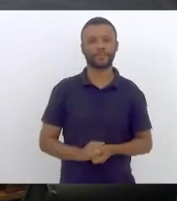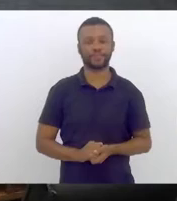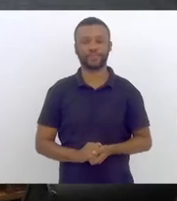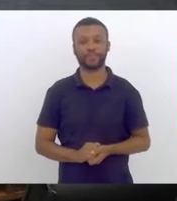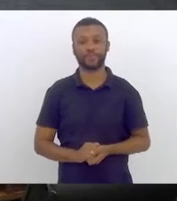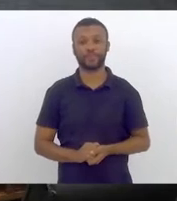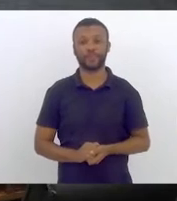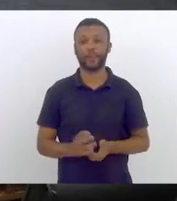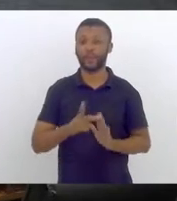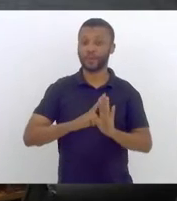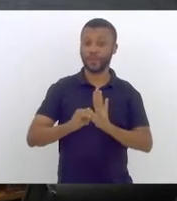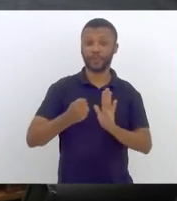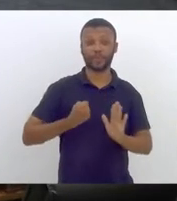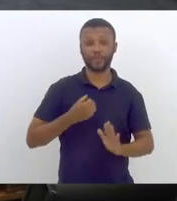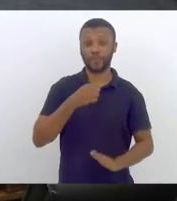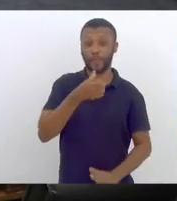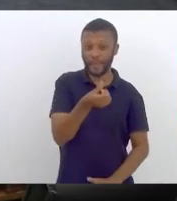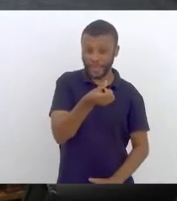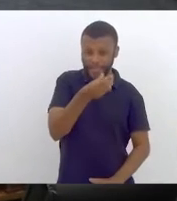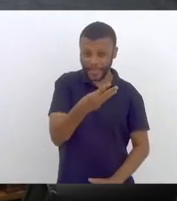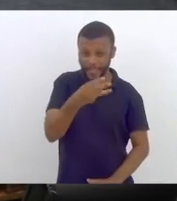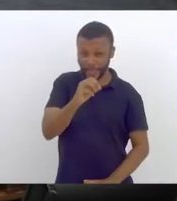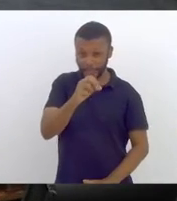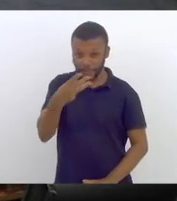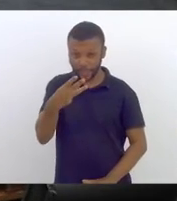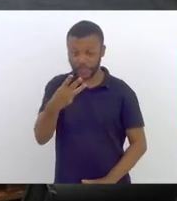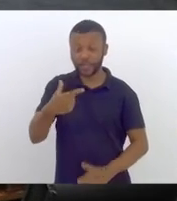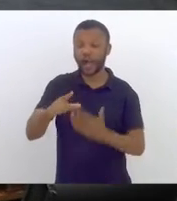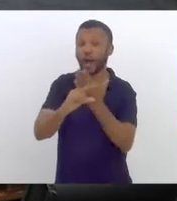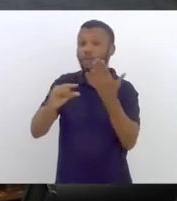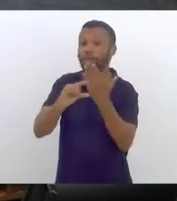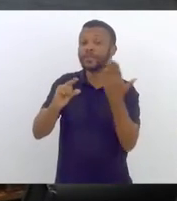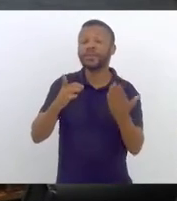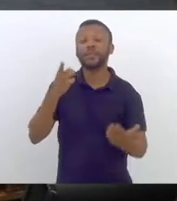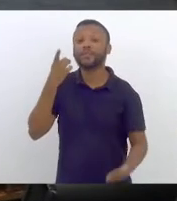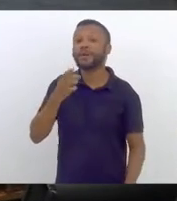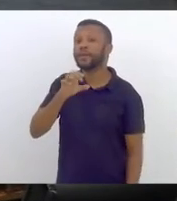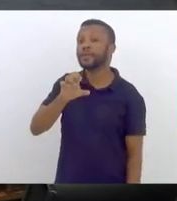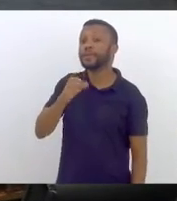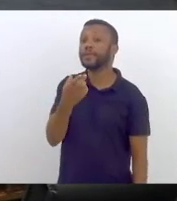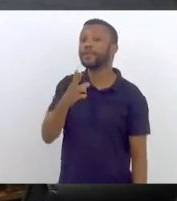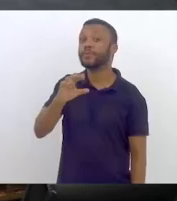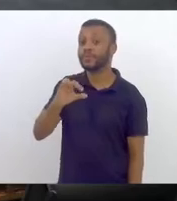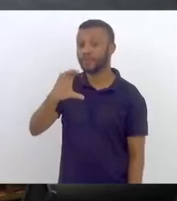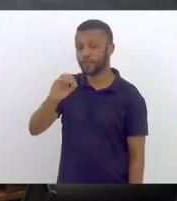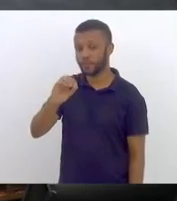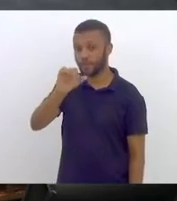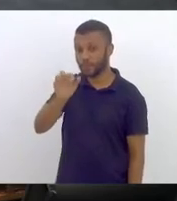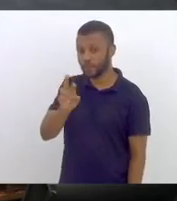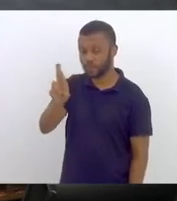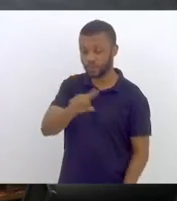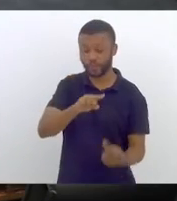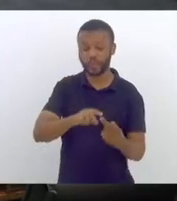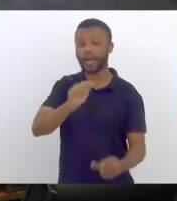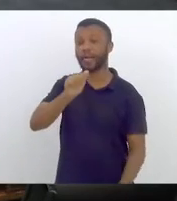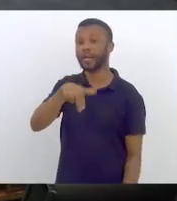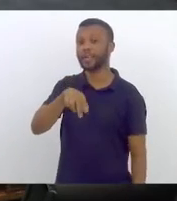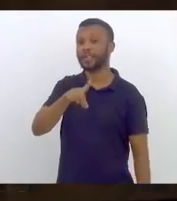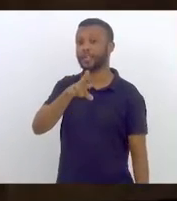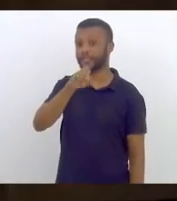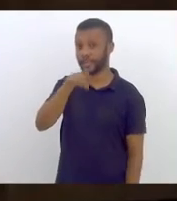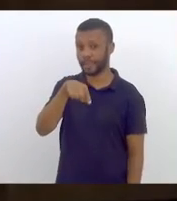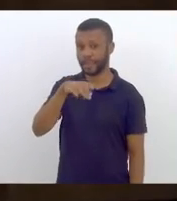projeto de lei 6303 de 22, de autoria do deputado Eurico Júnior e André